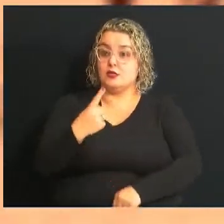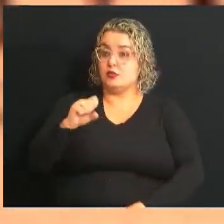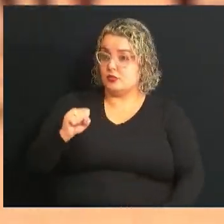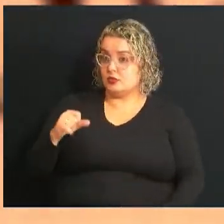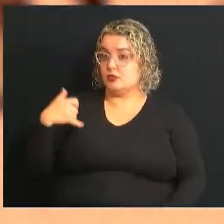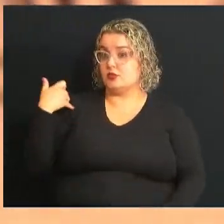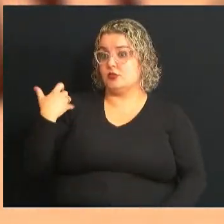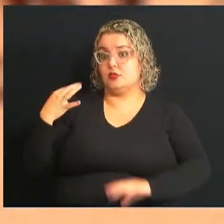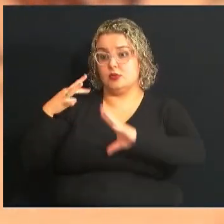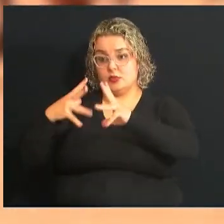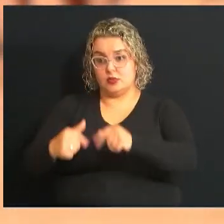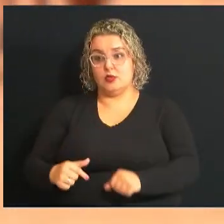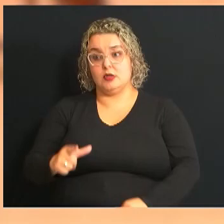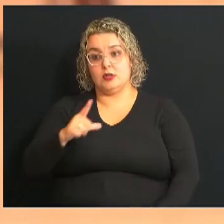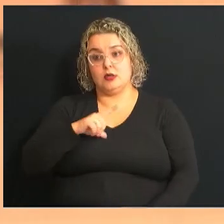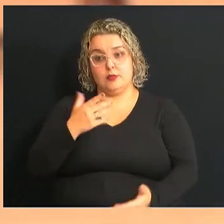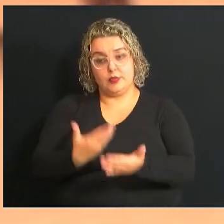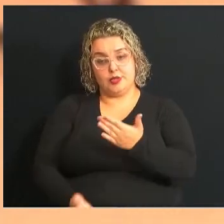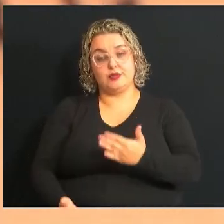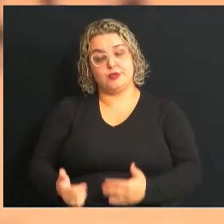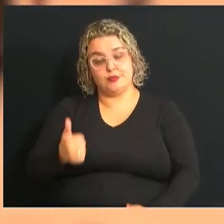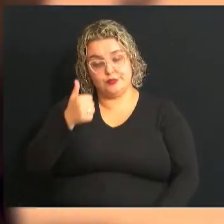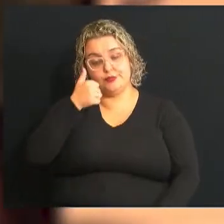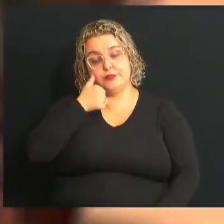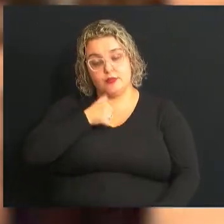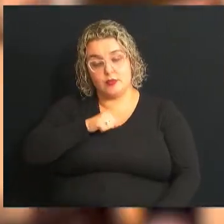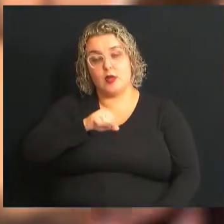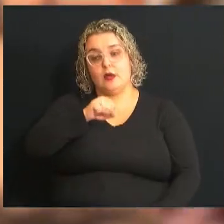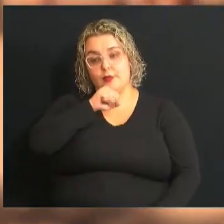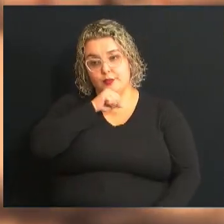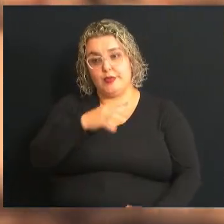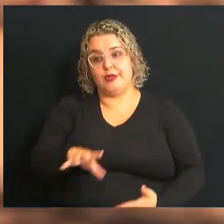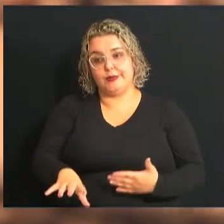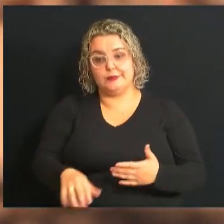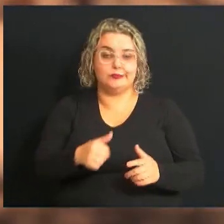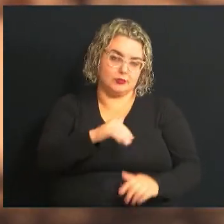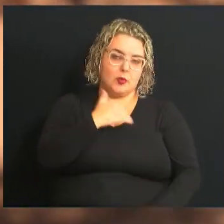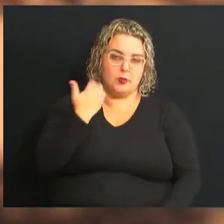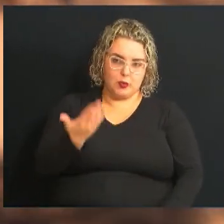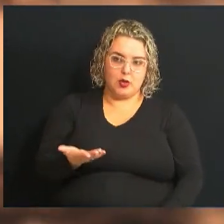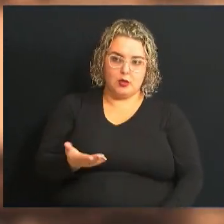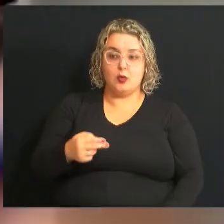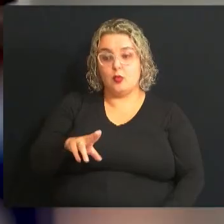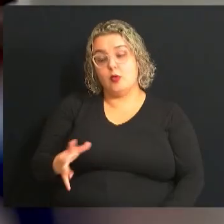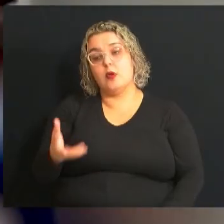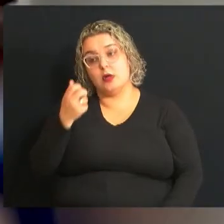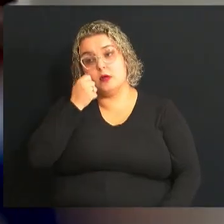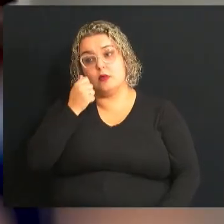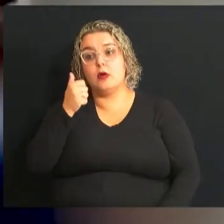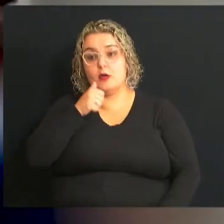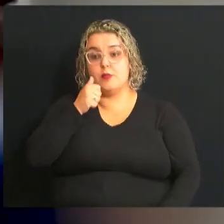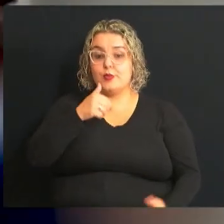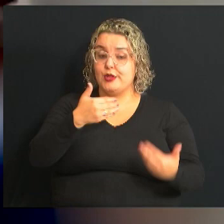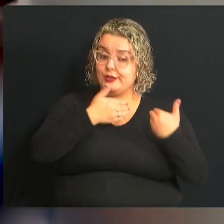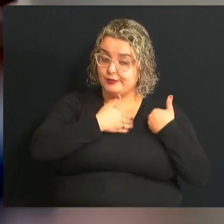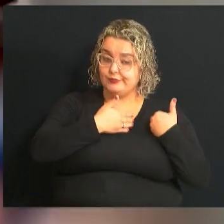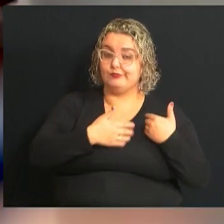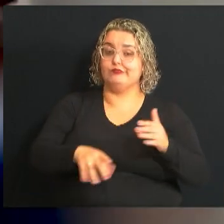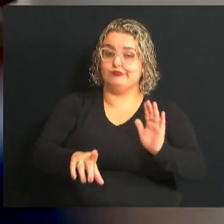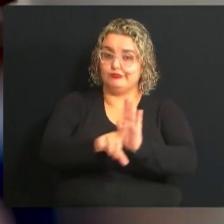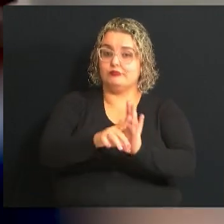completo tenha perdido a mãe biológica ou por adoção, ou a mulher que era a responsável legal. O plano de ação é para